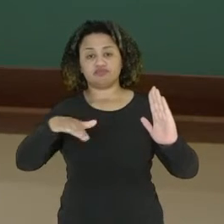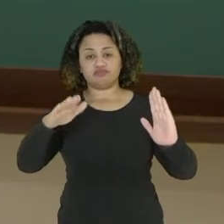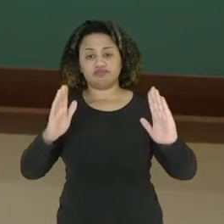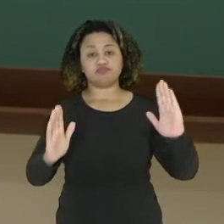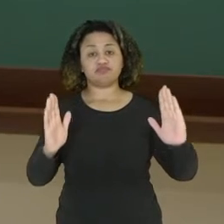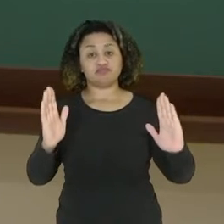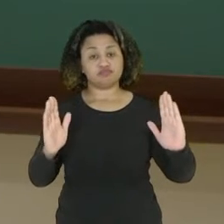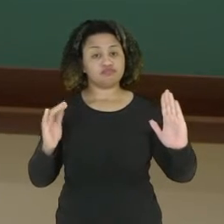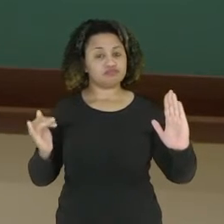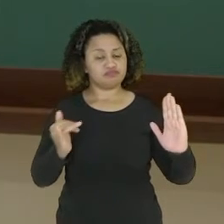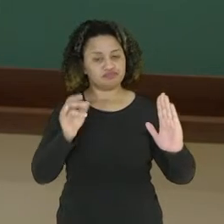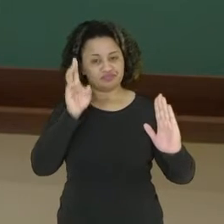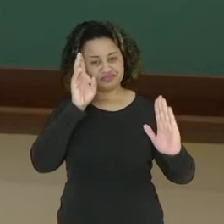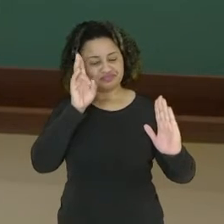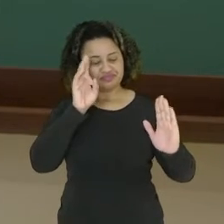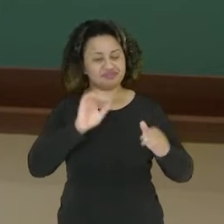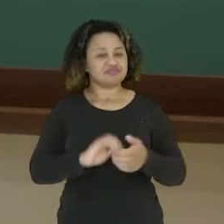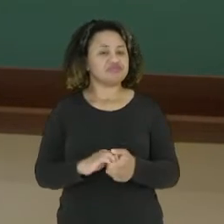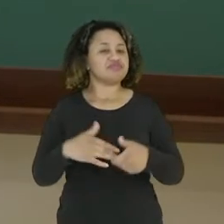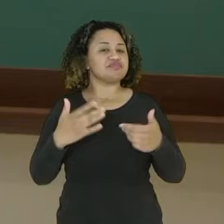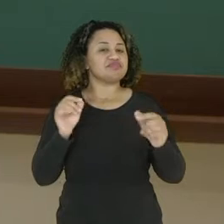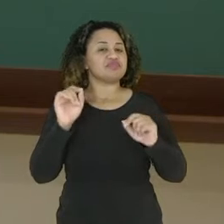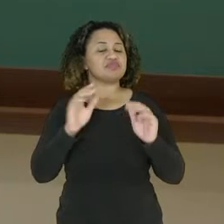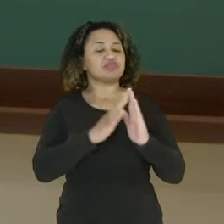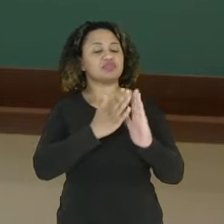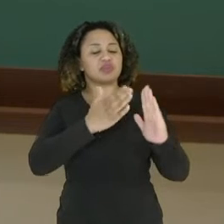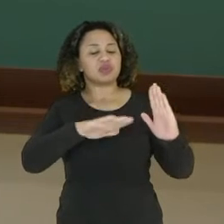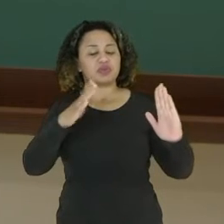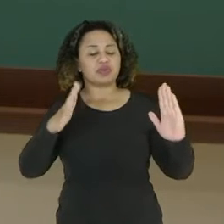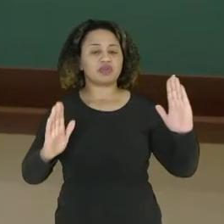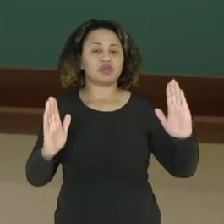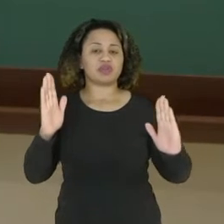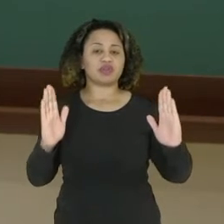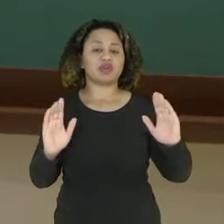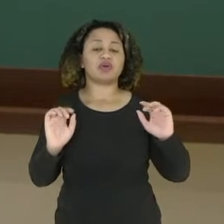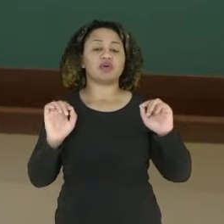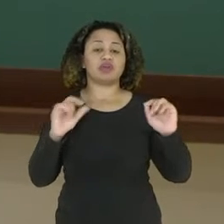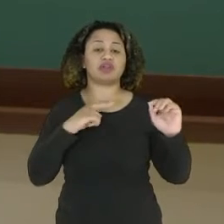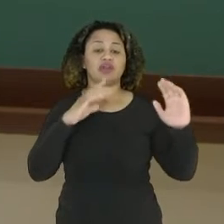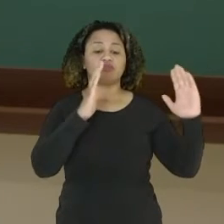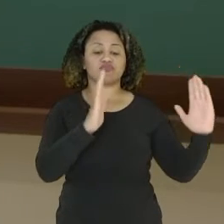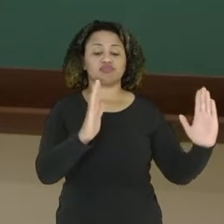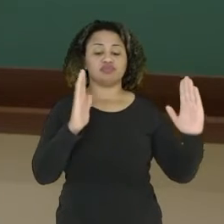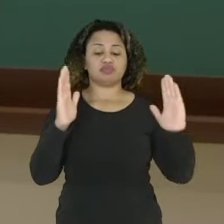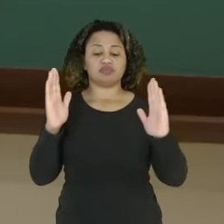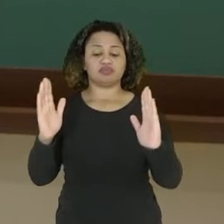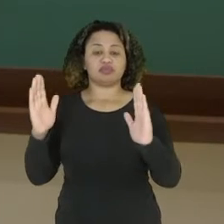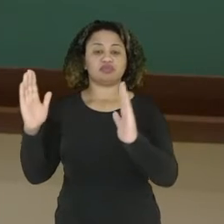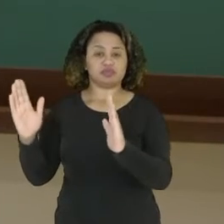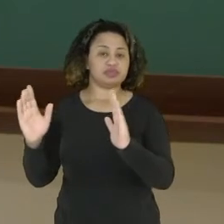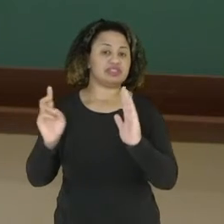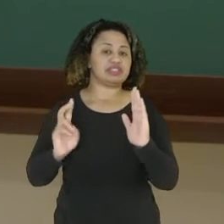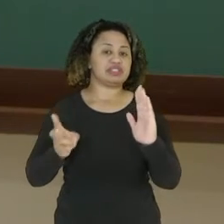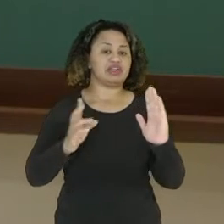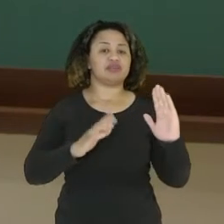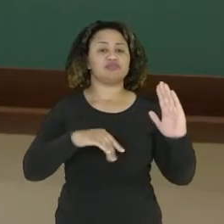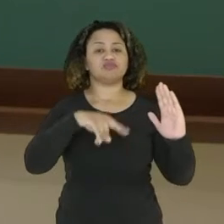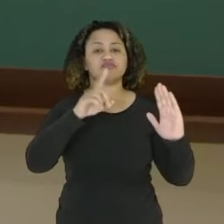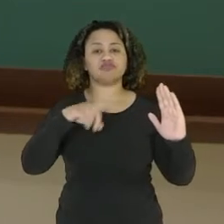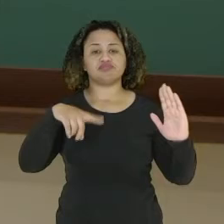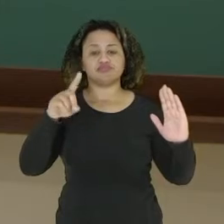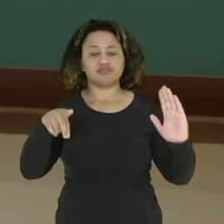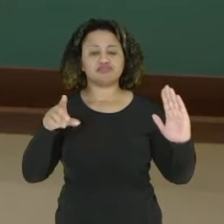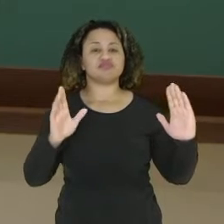Não esqueça disso. Então, mais uma vez, onda periódica é uma onda que tem período, que ela sempre oscila